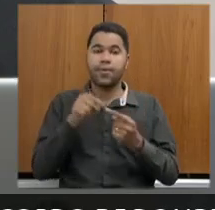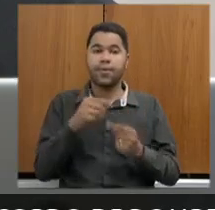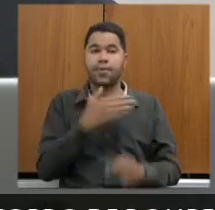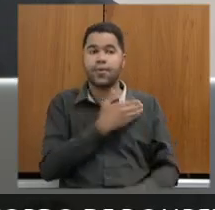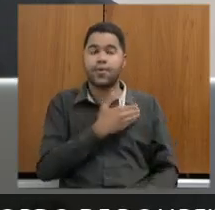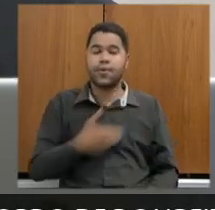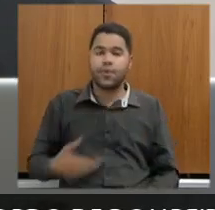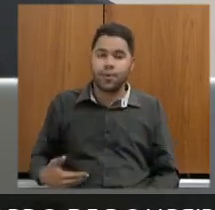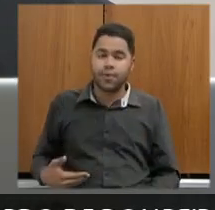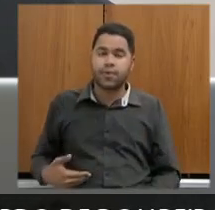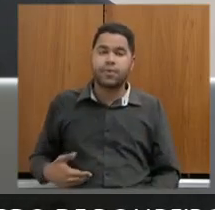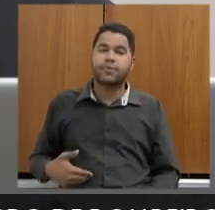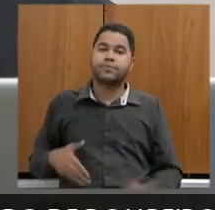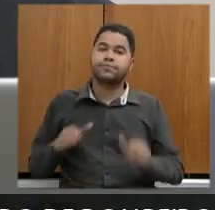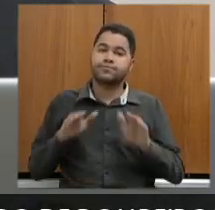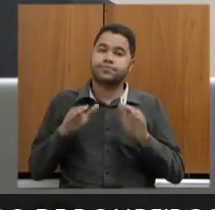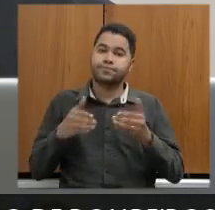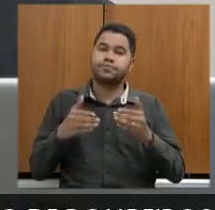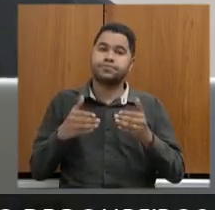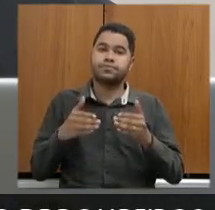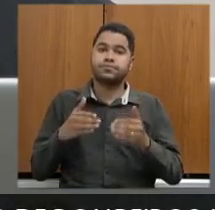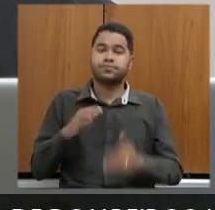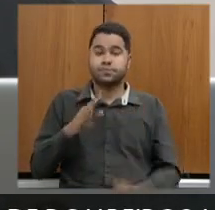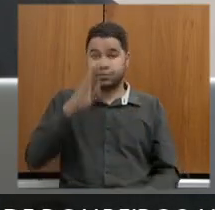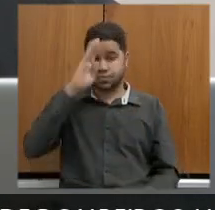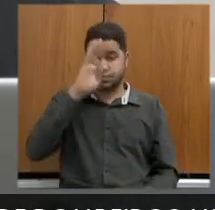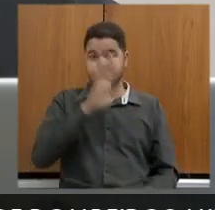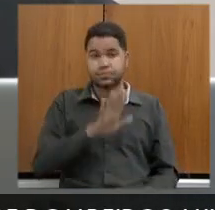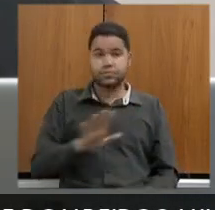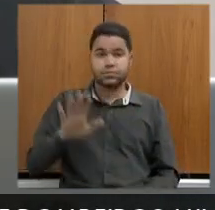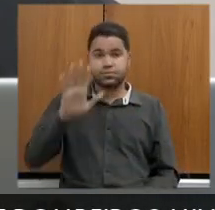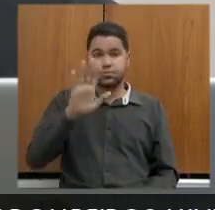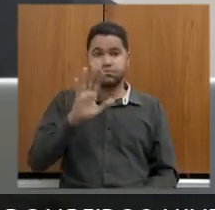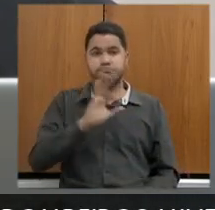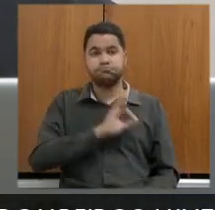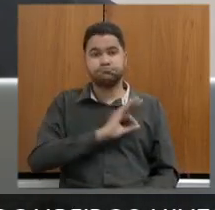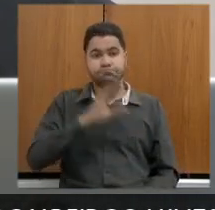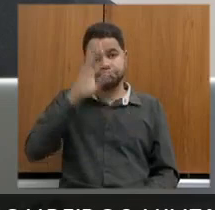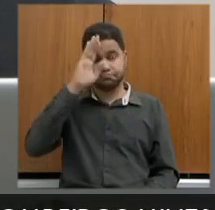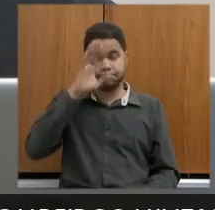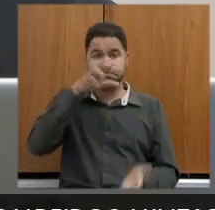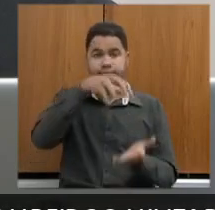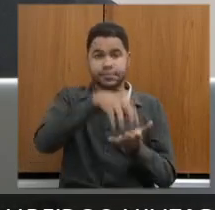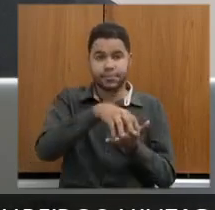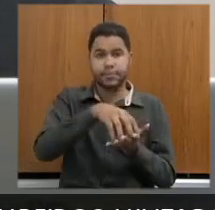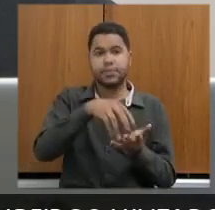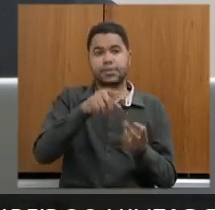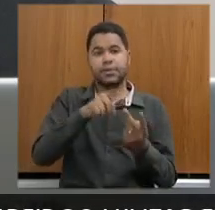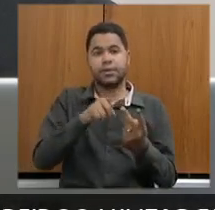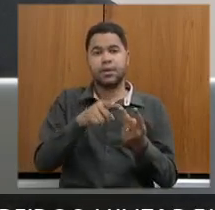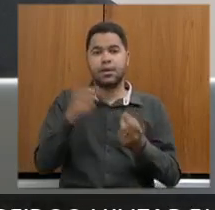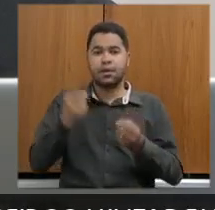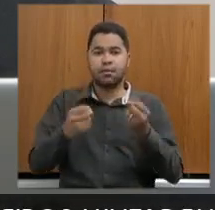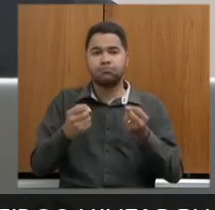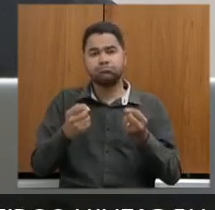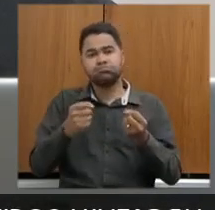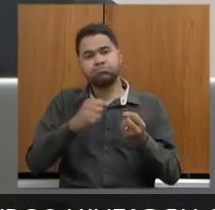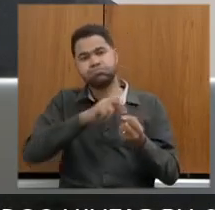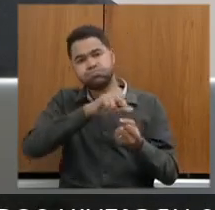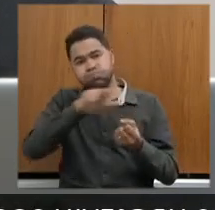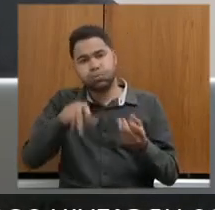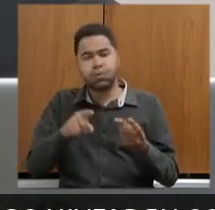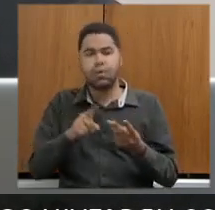governo é especialmente ao comandante-geral da Polícia Militar sobre questões as instalações físicas viaturas armamentos e equipamentos